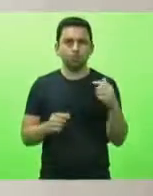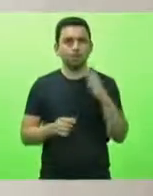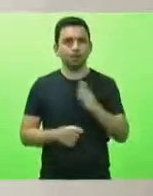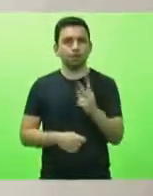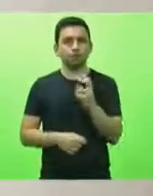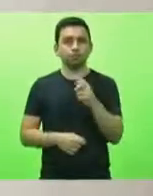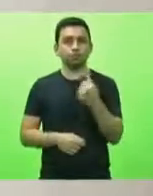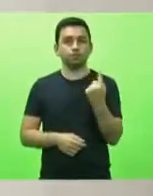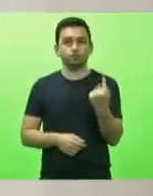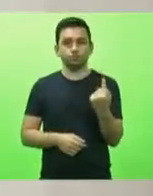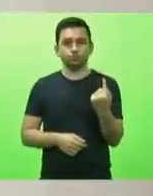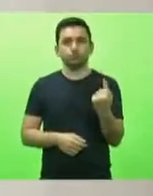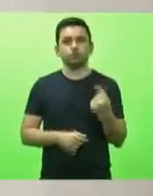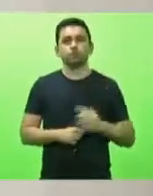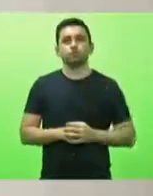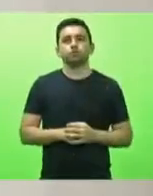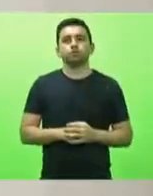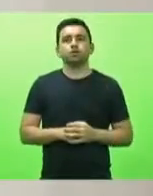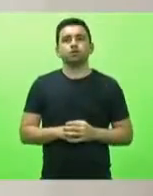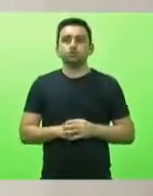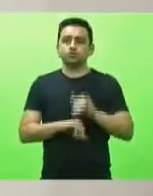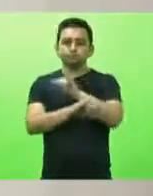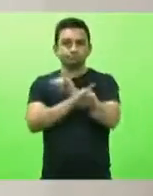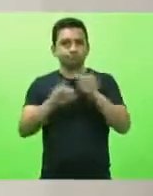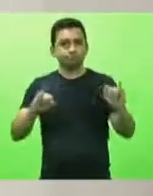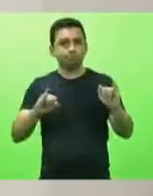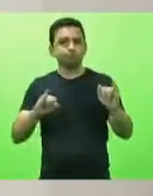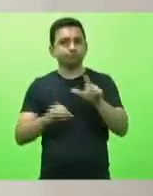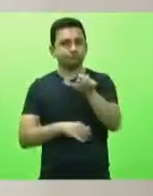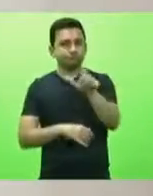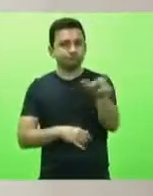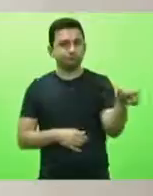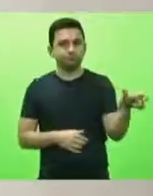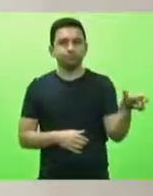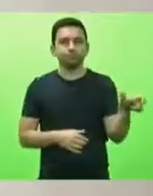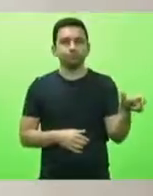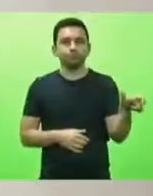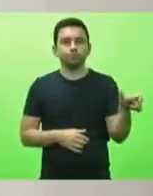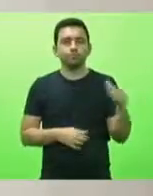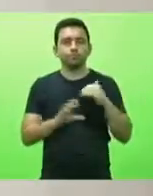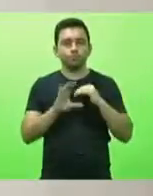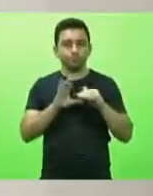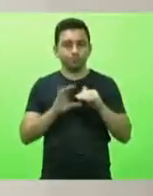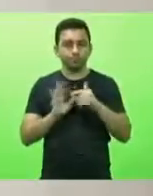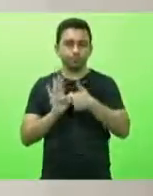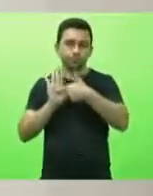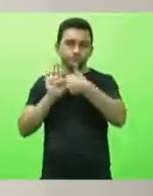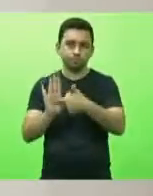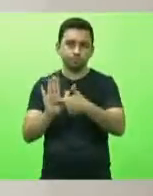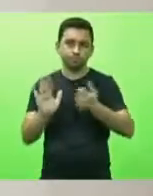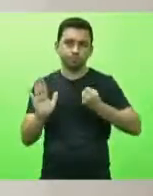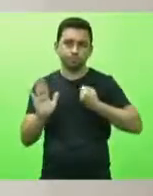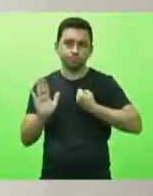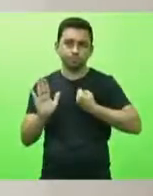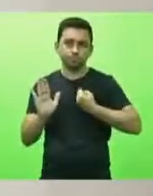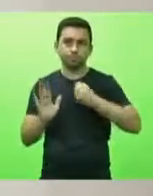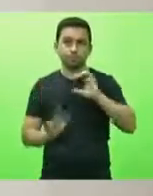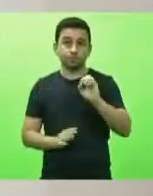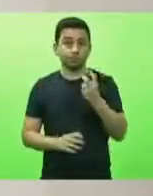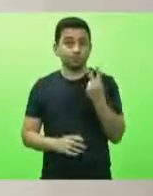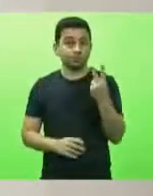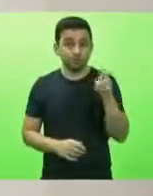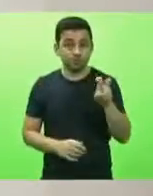061/2021 e comunicou que encaminhará aos destinatários as indicações números